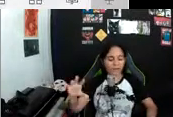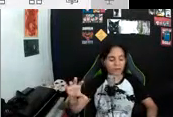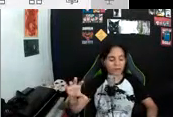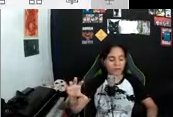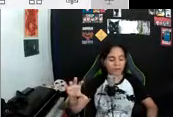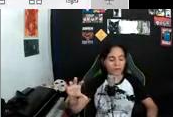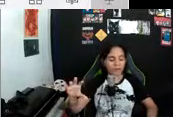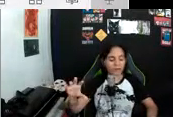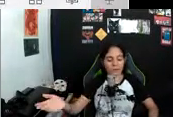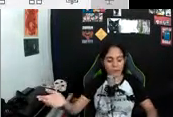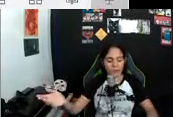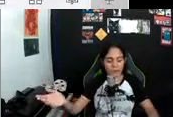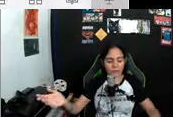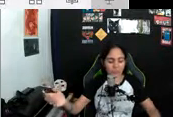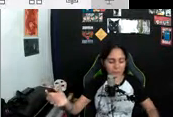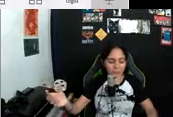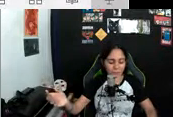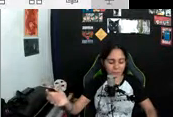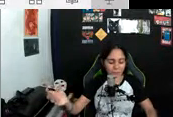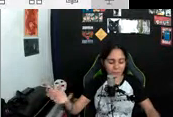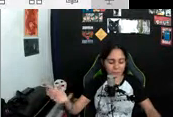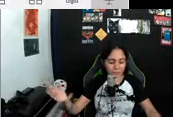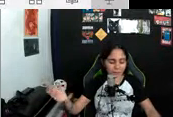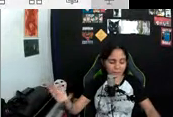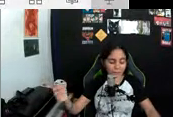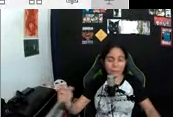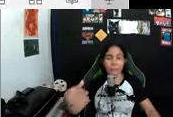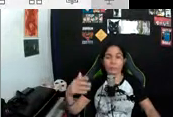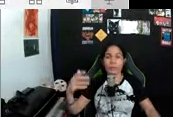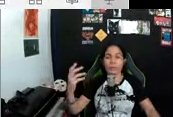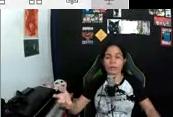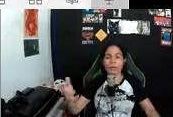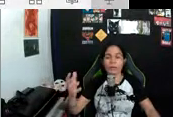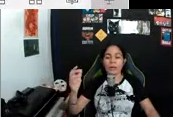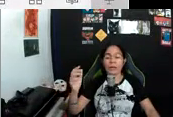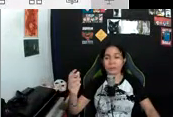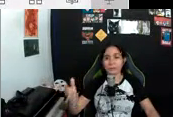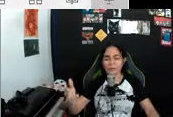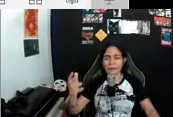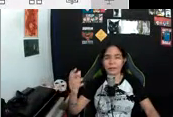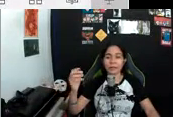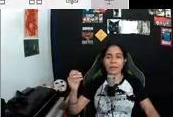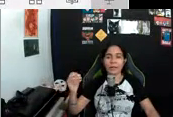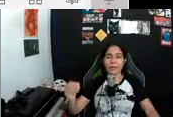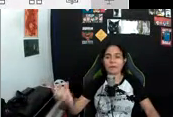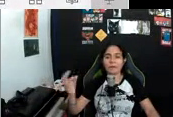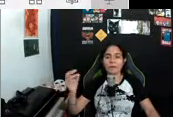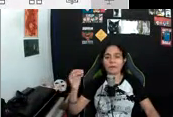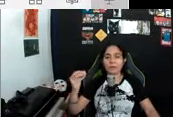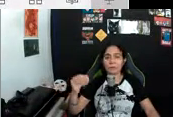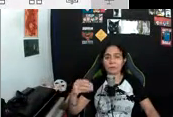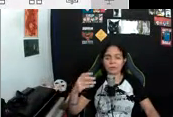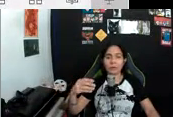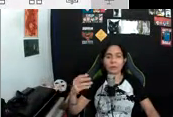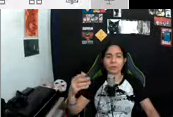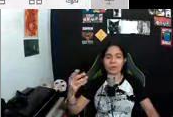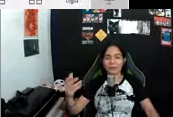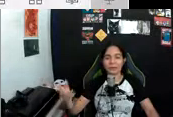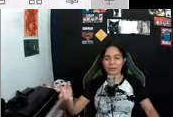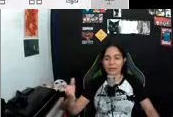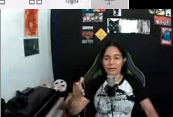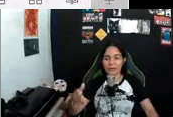bem que eu acho que não, porque hoje em dia está tendo um bom resultado a questão